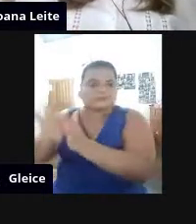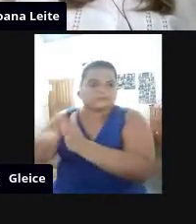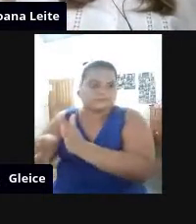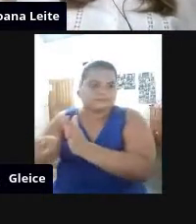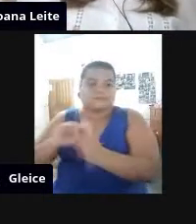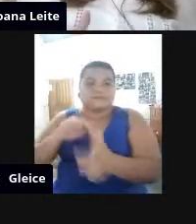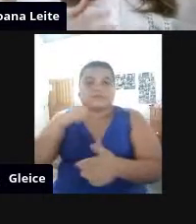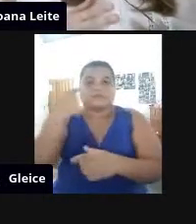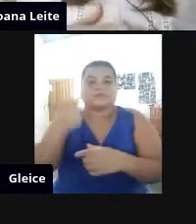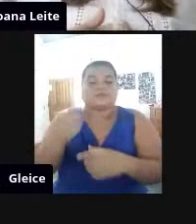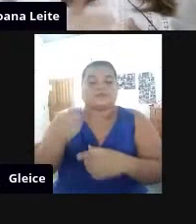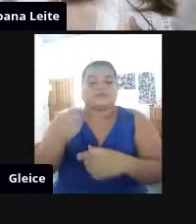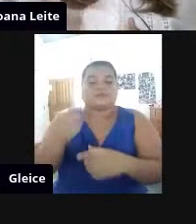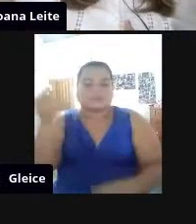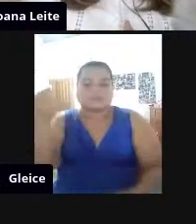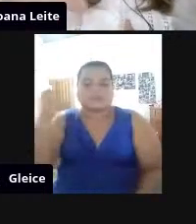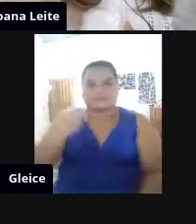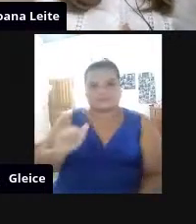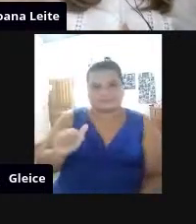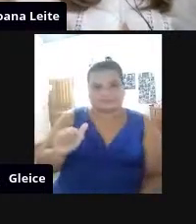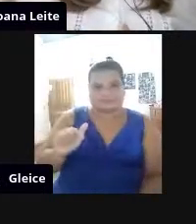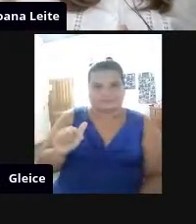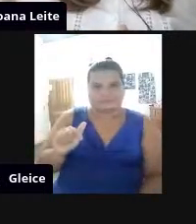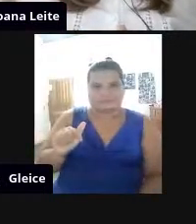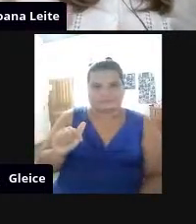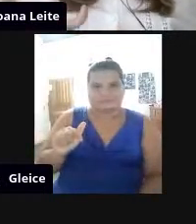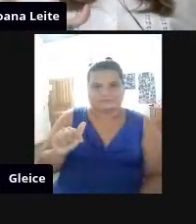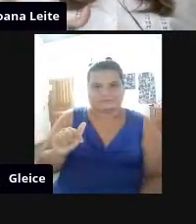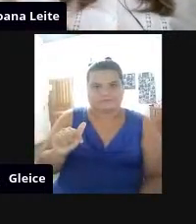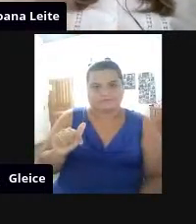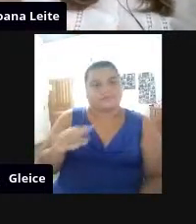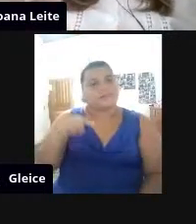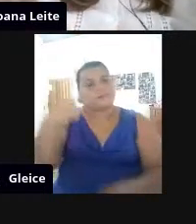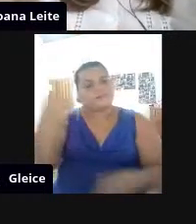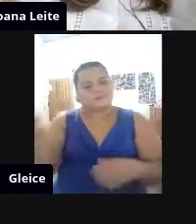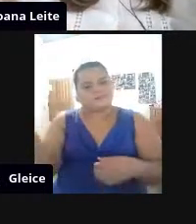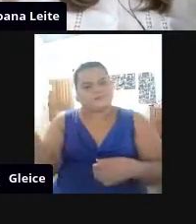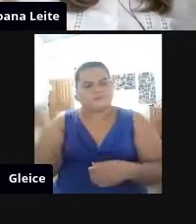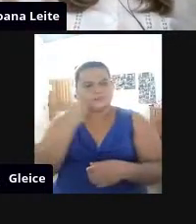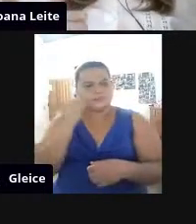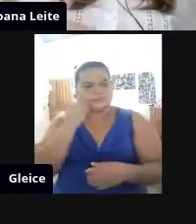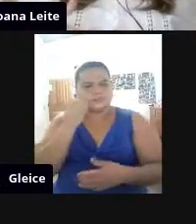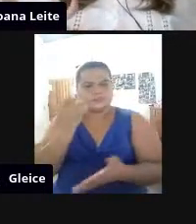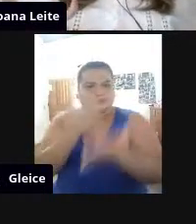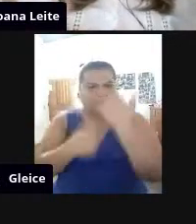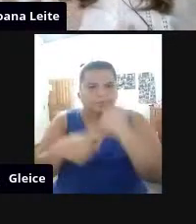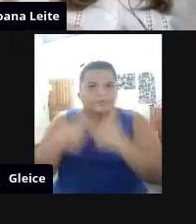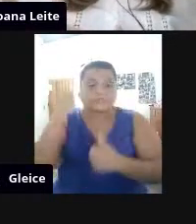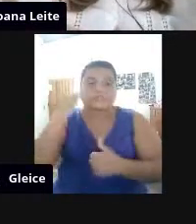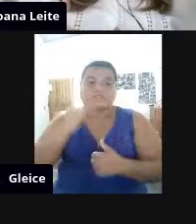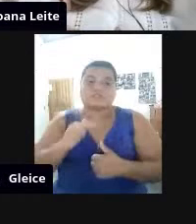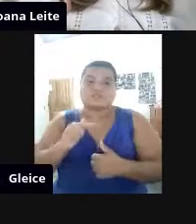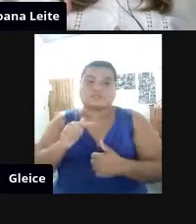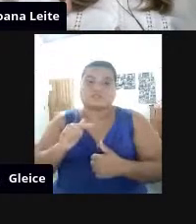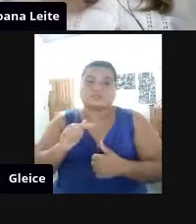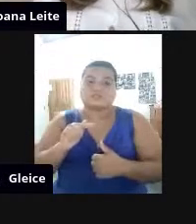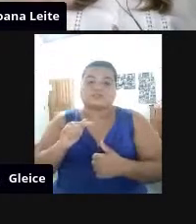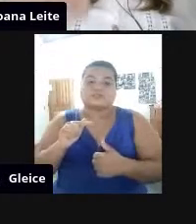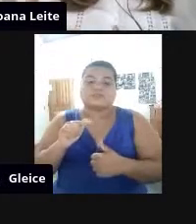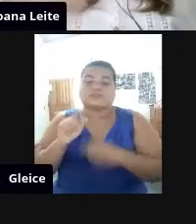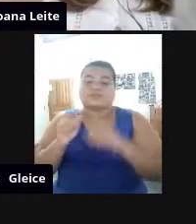alimentos. Ou seja, esses alimentos, eles vão voltar para a dieta. Mas eles vão voltar de